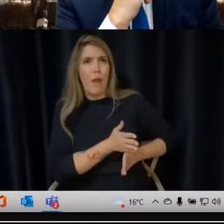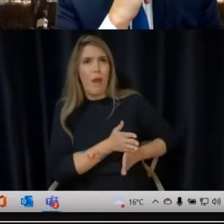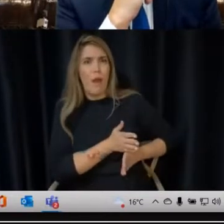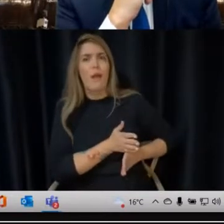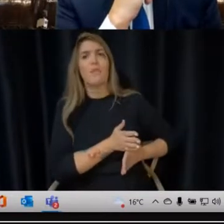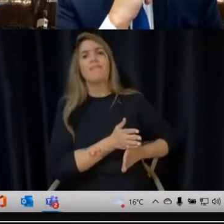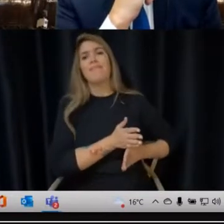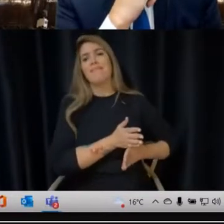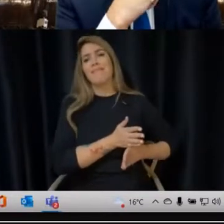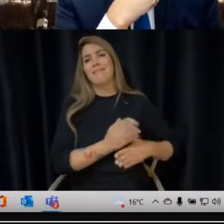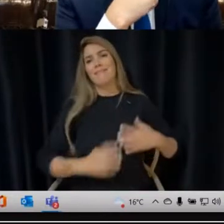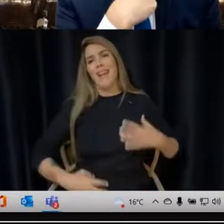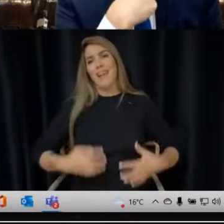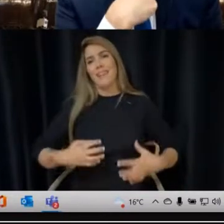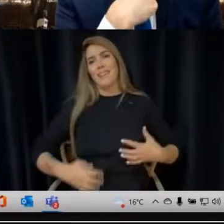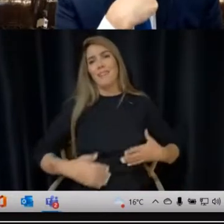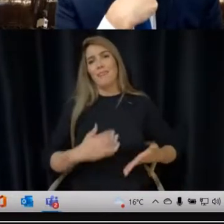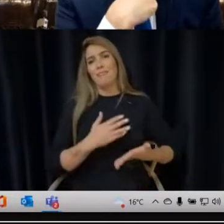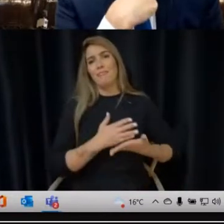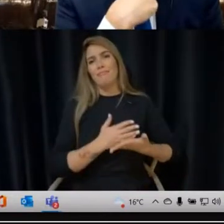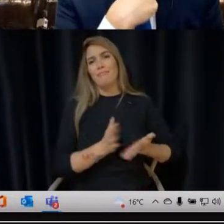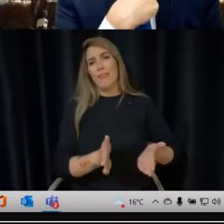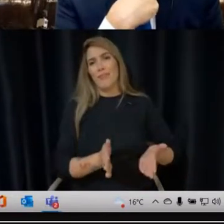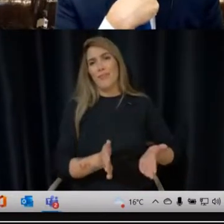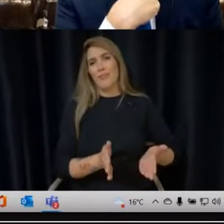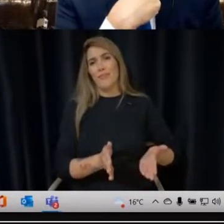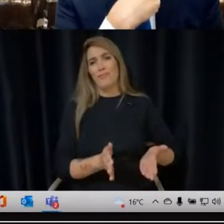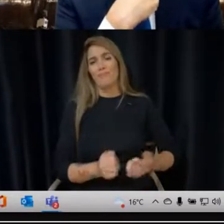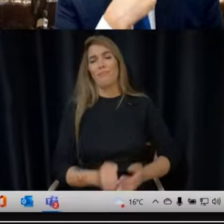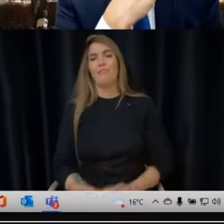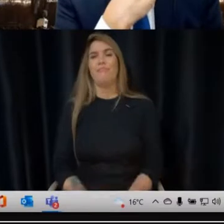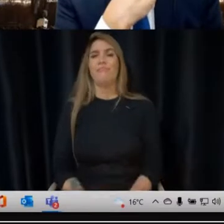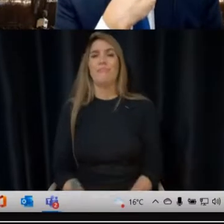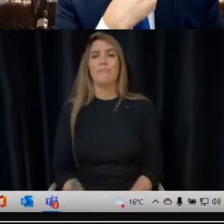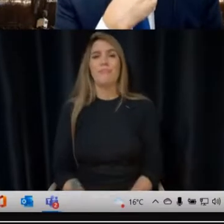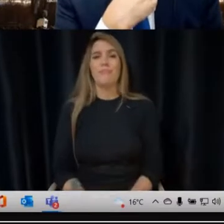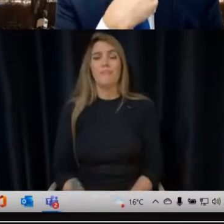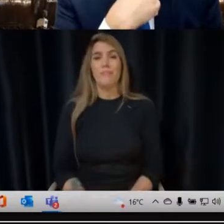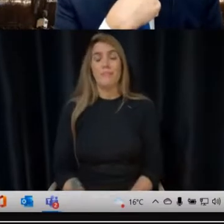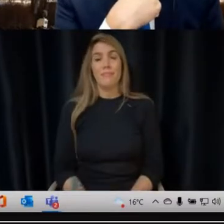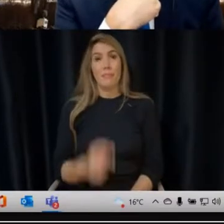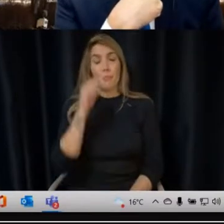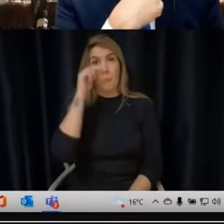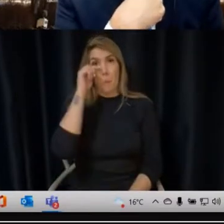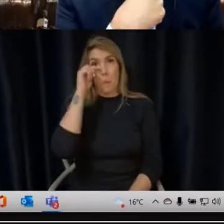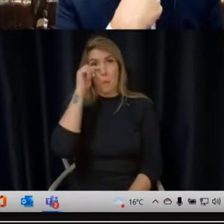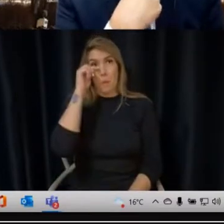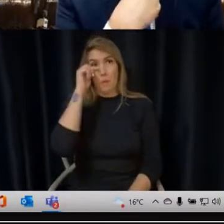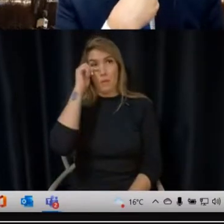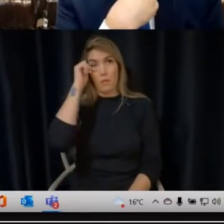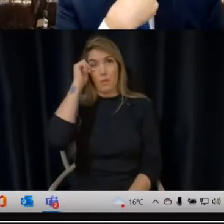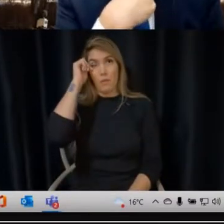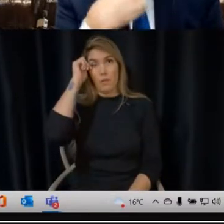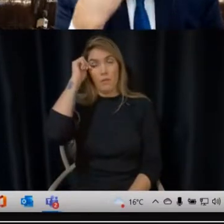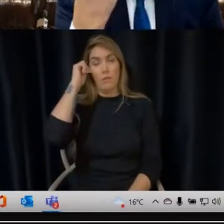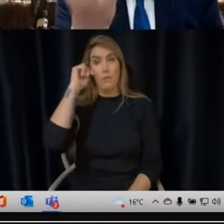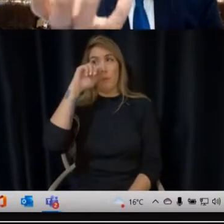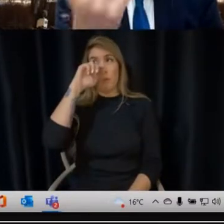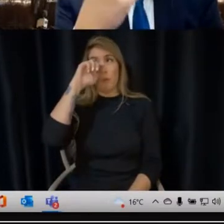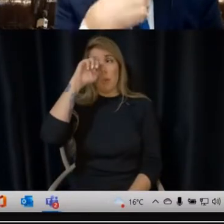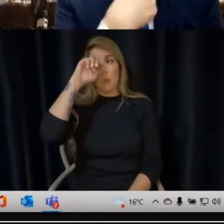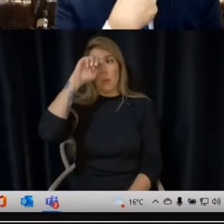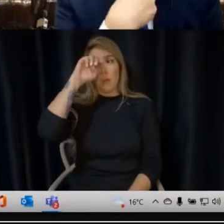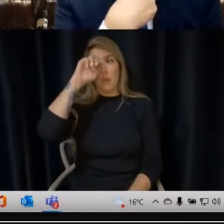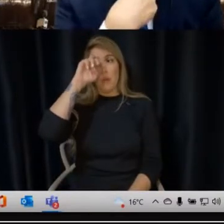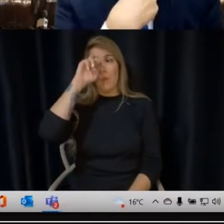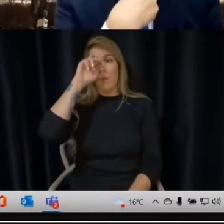doador somente de tecidos. O pessoal está meio indignado com o fato de que alguém pode, a mesma